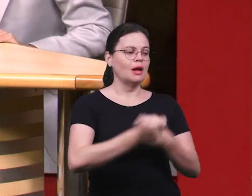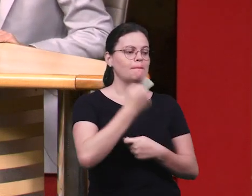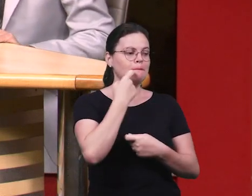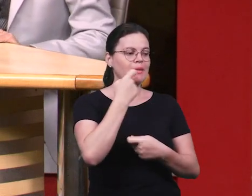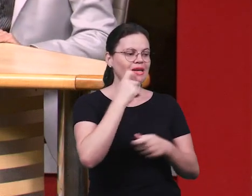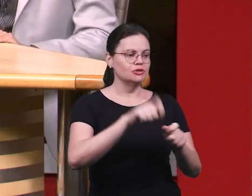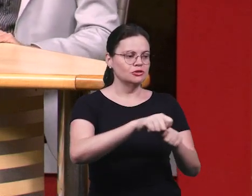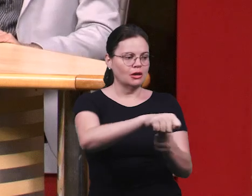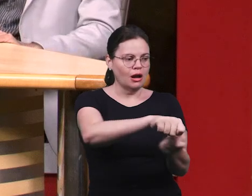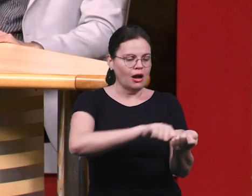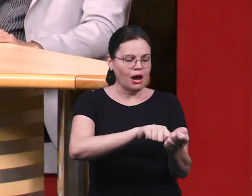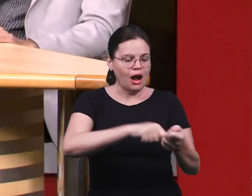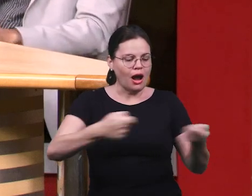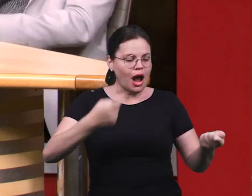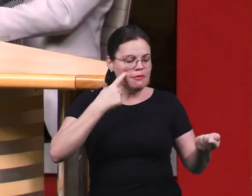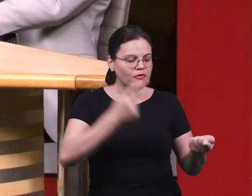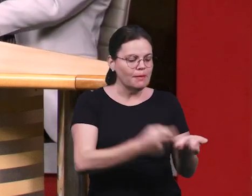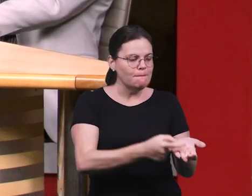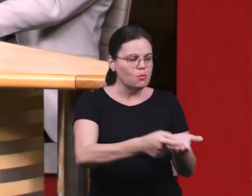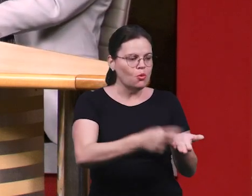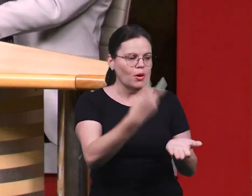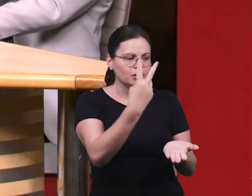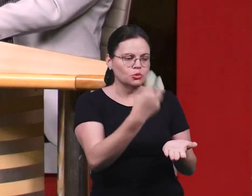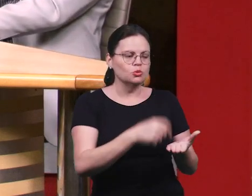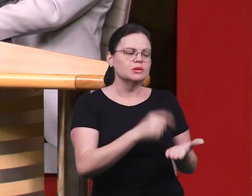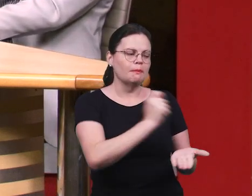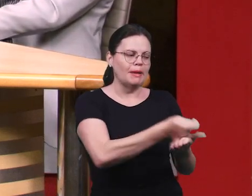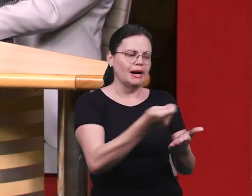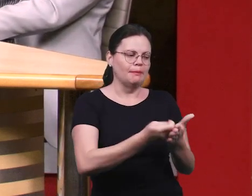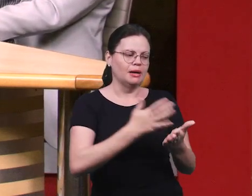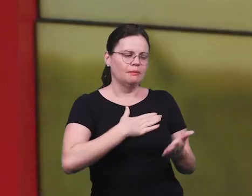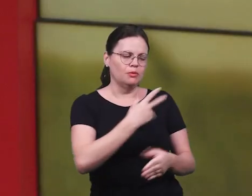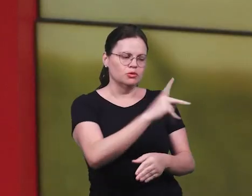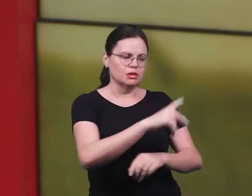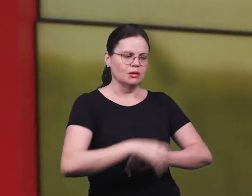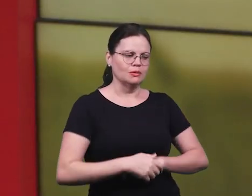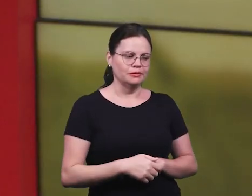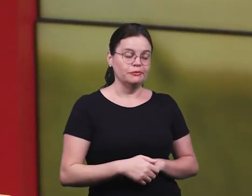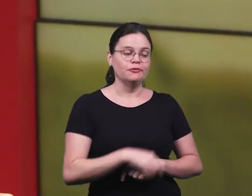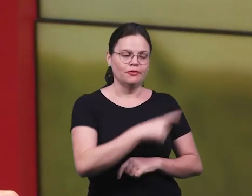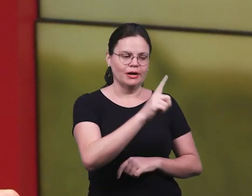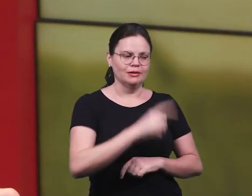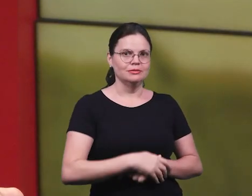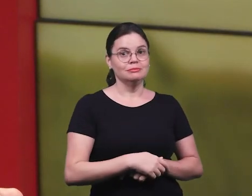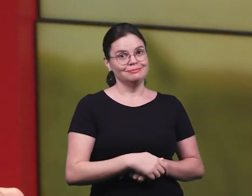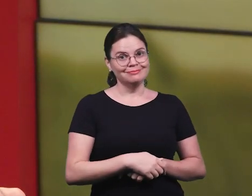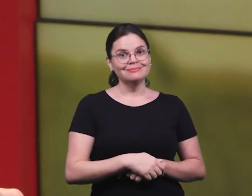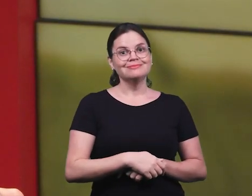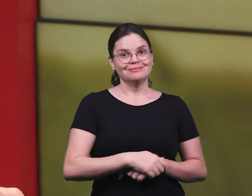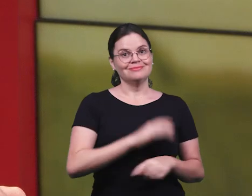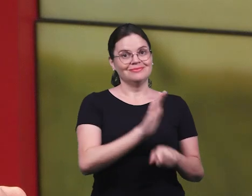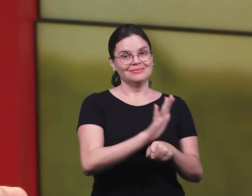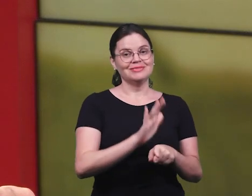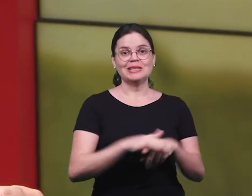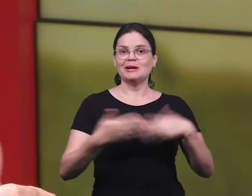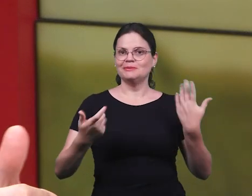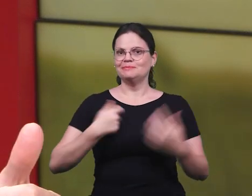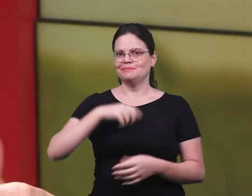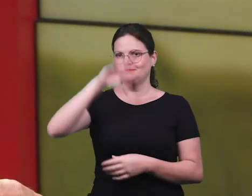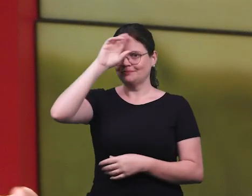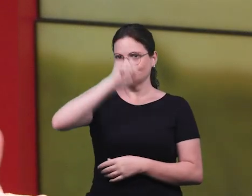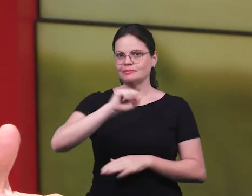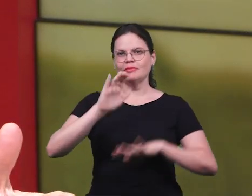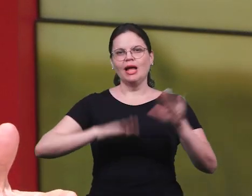né? Resolveu o problema, mas deixou a lição. Né? Deixou a E para lição. nós também, né? É. Que nunca devemos fazer o